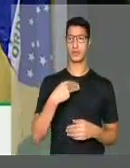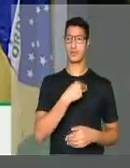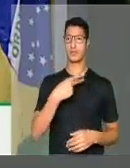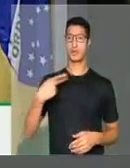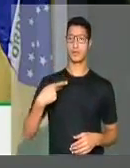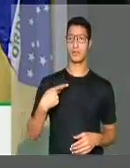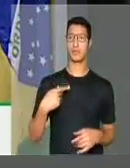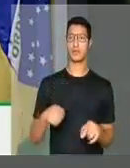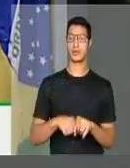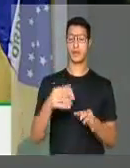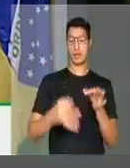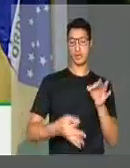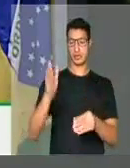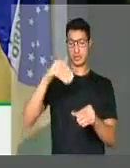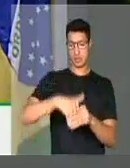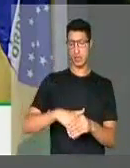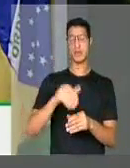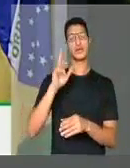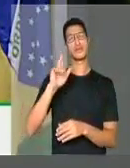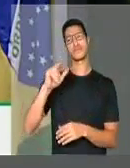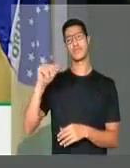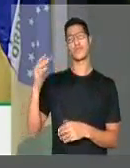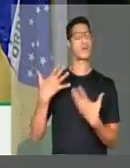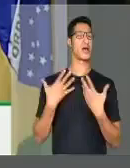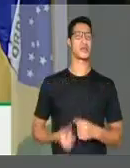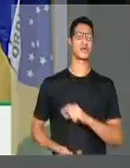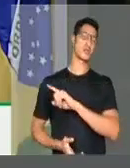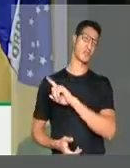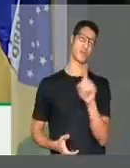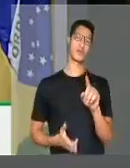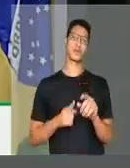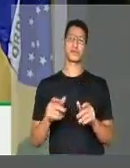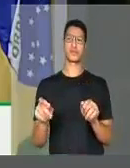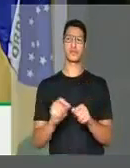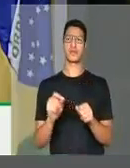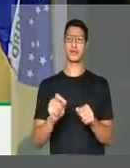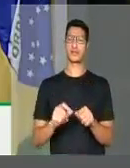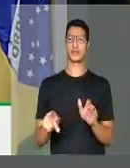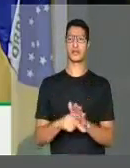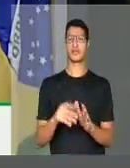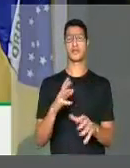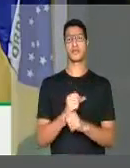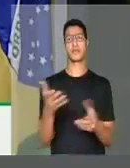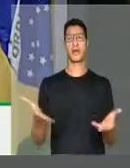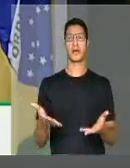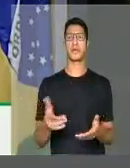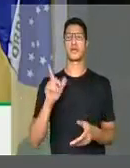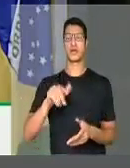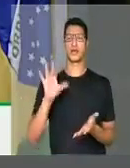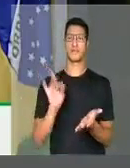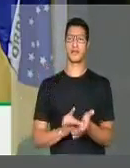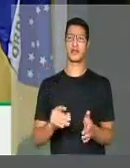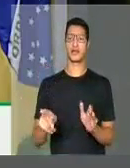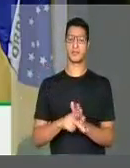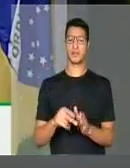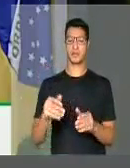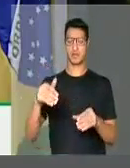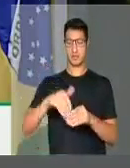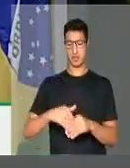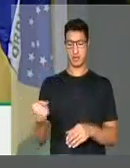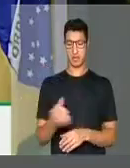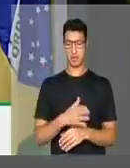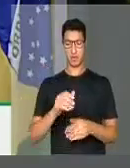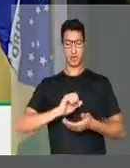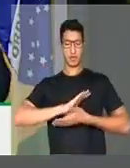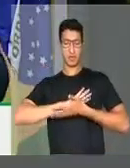Ministério Público e a Justiça Eleitoral jamais aceitará uma prestação de conta dessa forma. E é exatamente para não cair numa